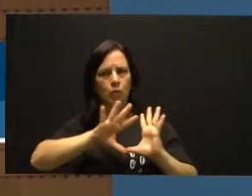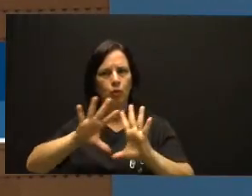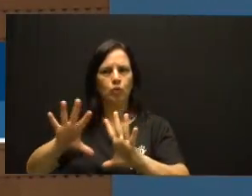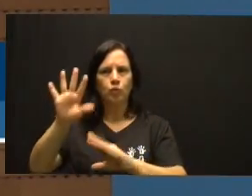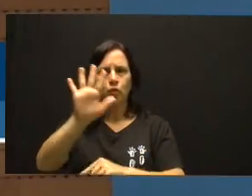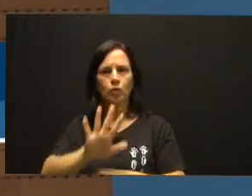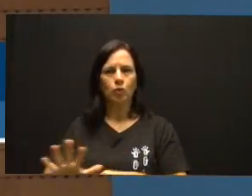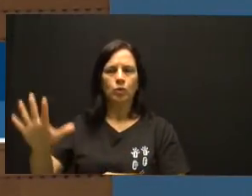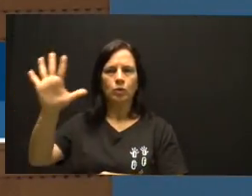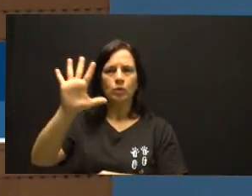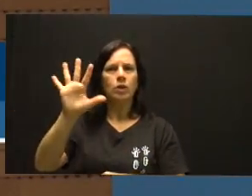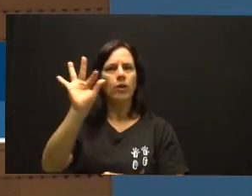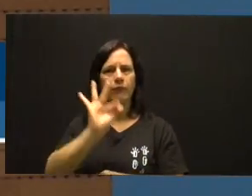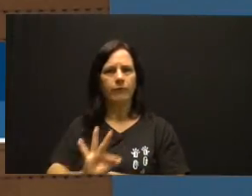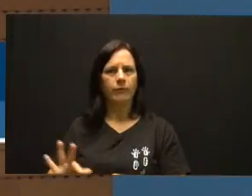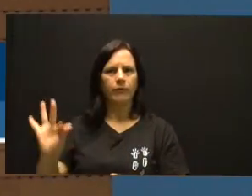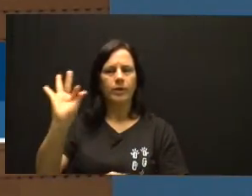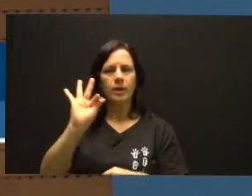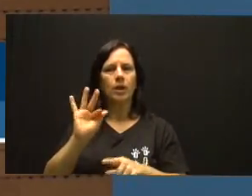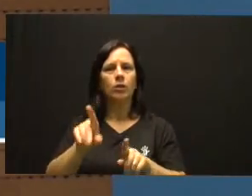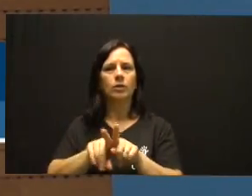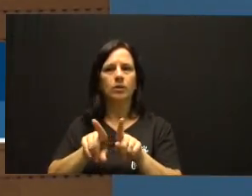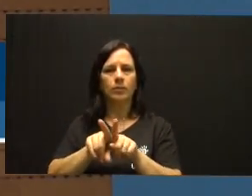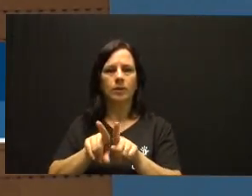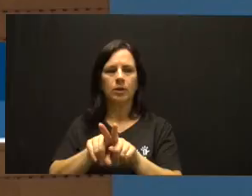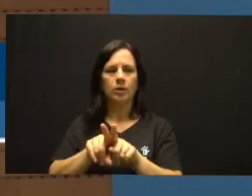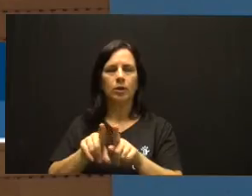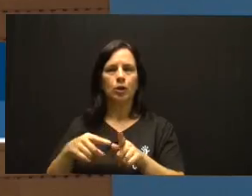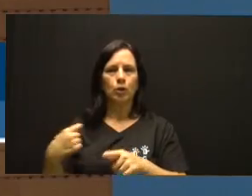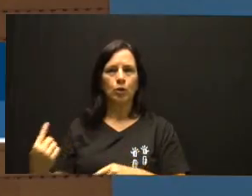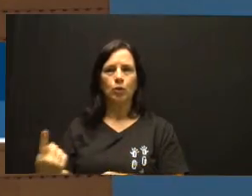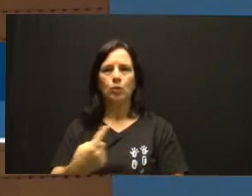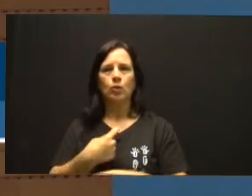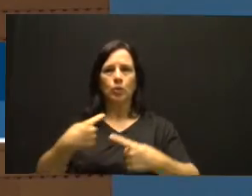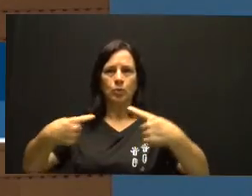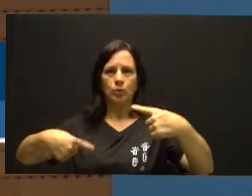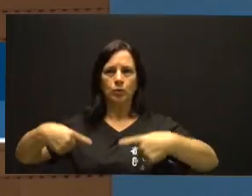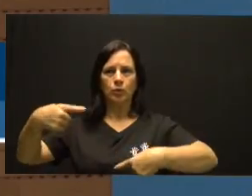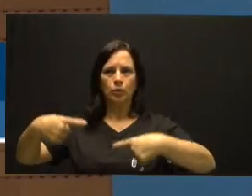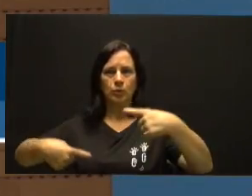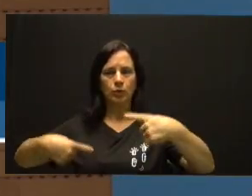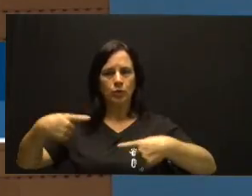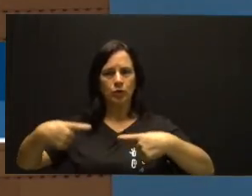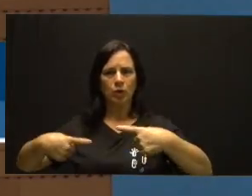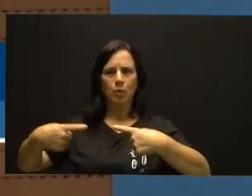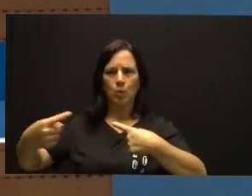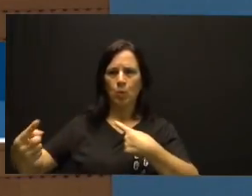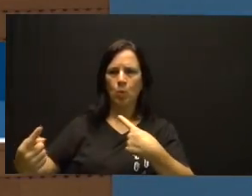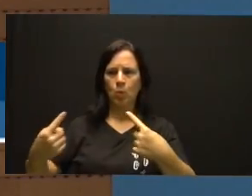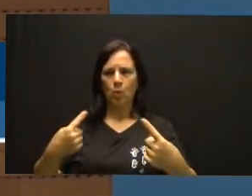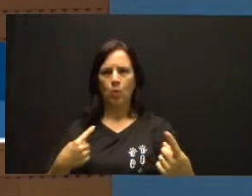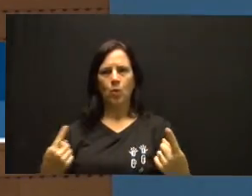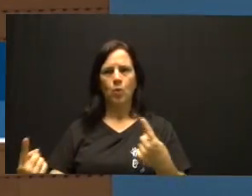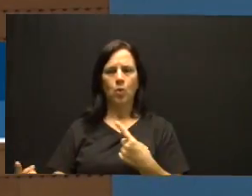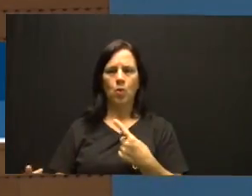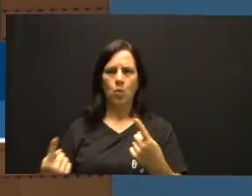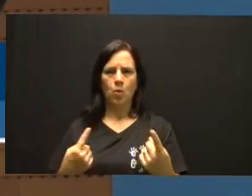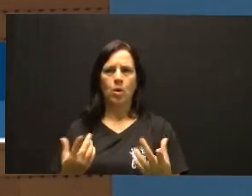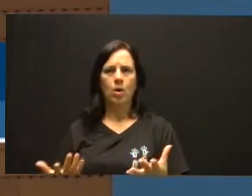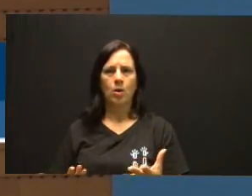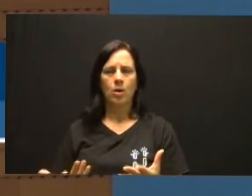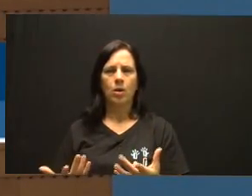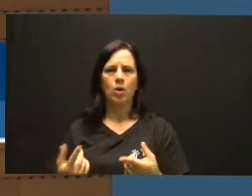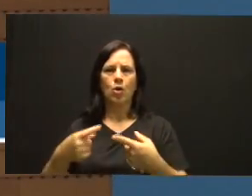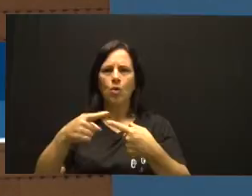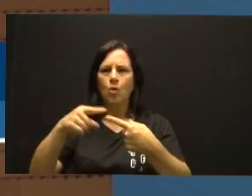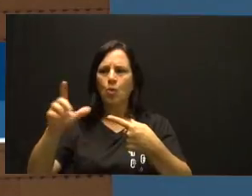mesmo a nível federal buscar. Por quê? Porque se nós ficarmos discutindo aqui, individualmente, bairro A, bairro